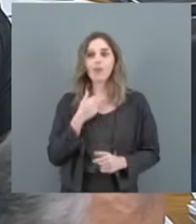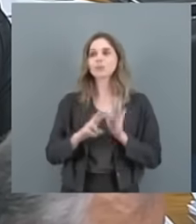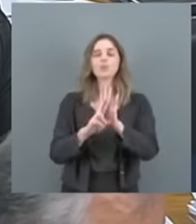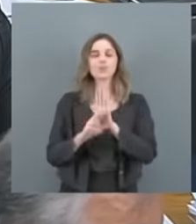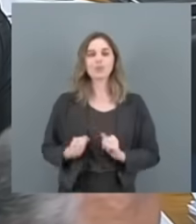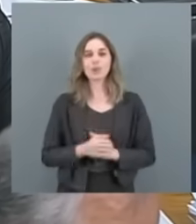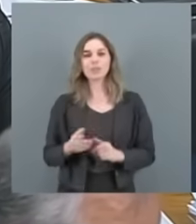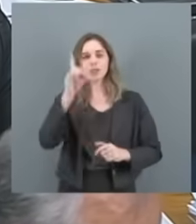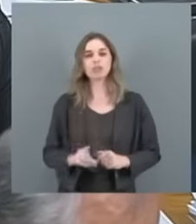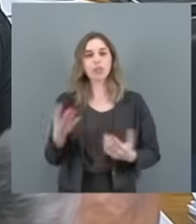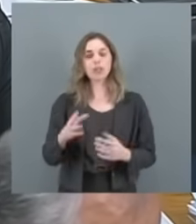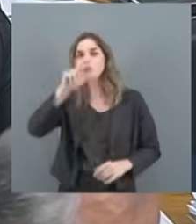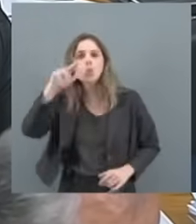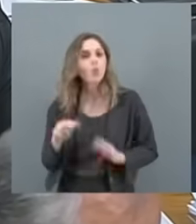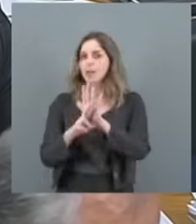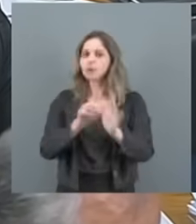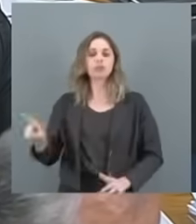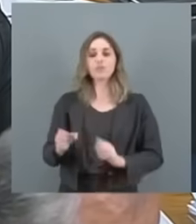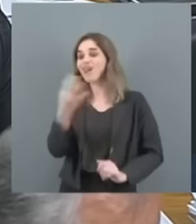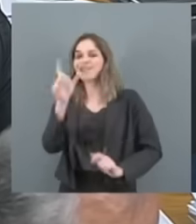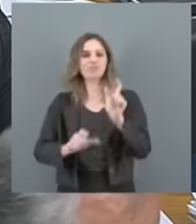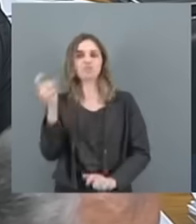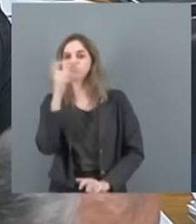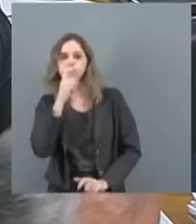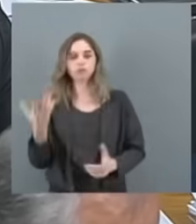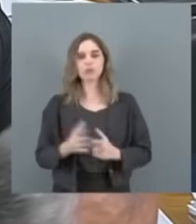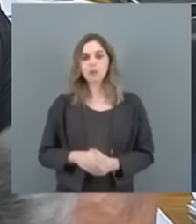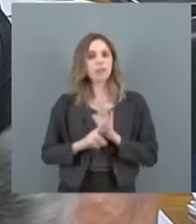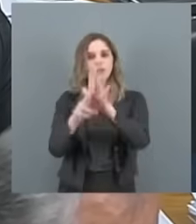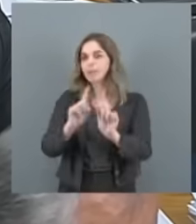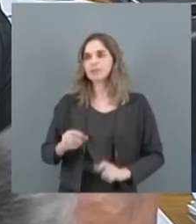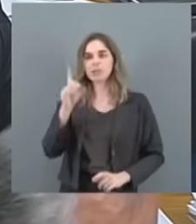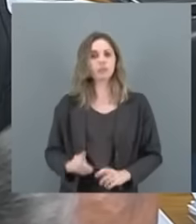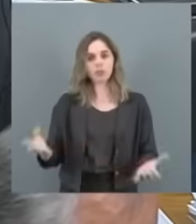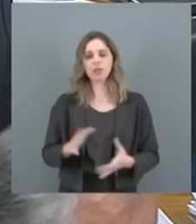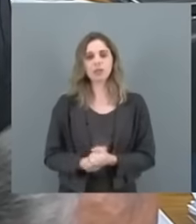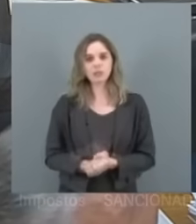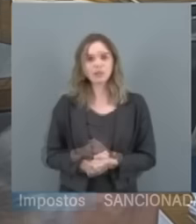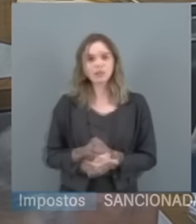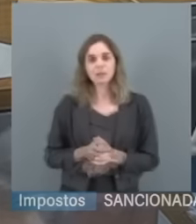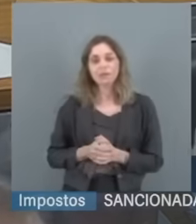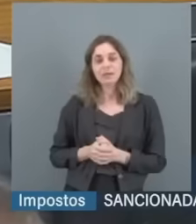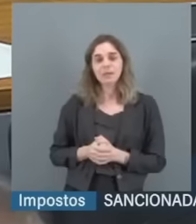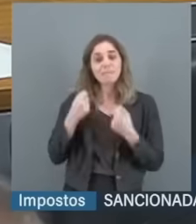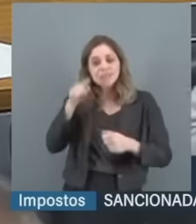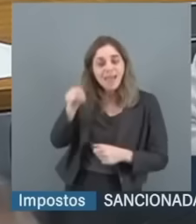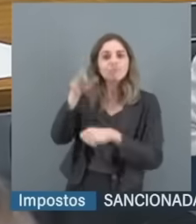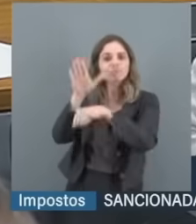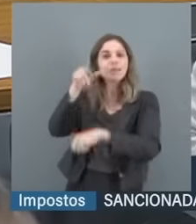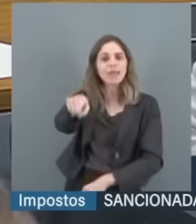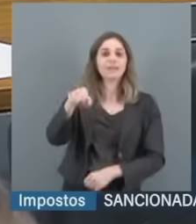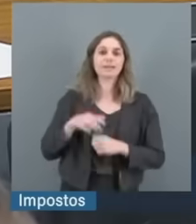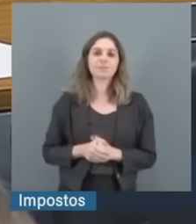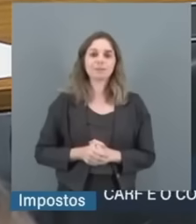direita. Nunca representou a direita. Como os vários não representam a direita. Como ele, como outras pessoas, como aquela tal de Ana Priscila aí. Bando de charlatão. Quem é de direita faz direito,